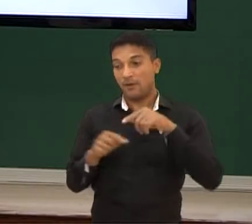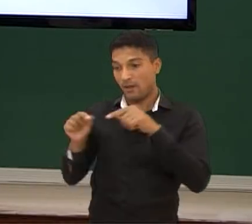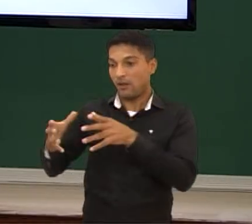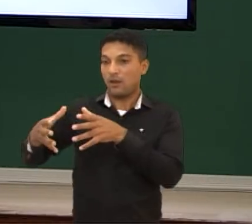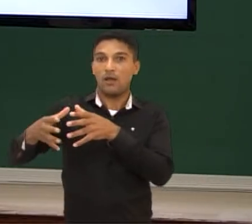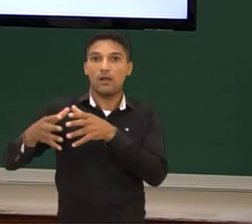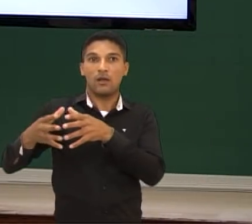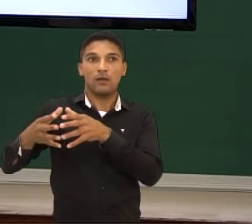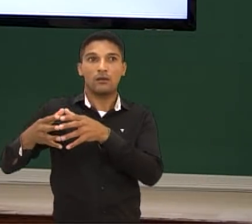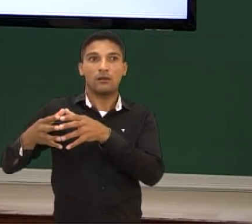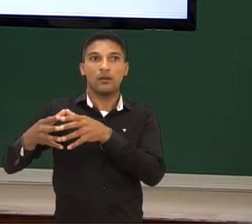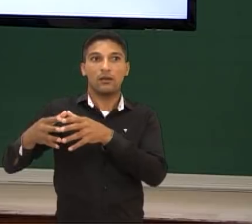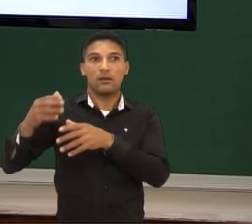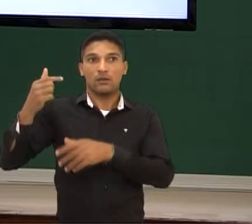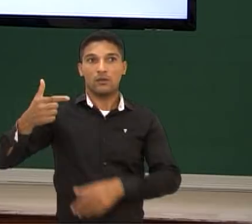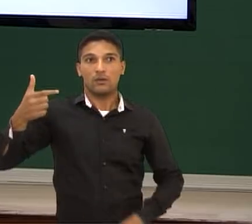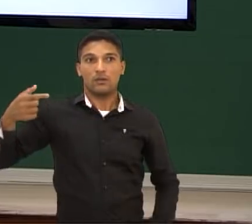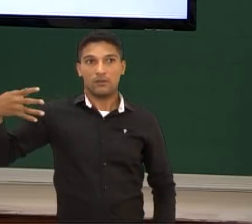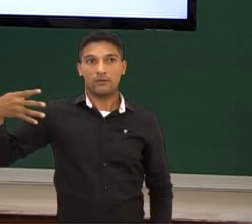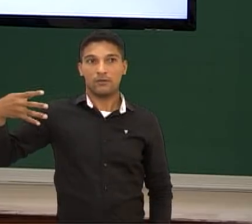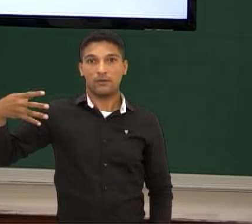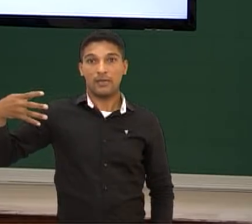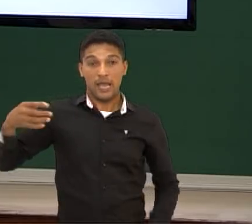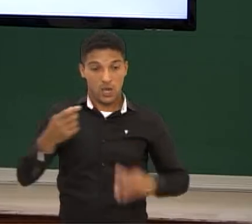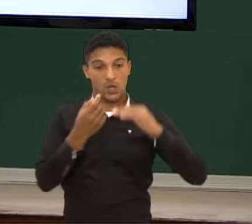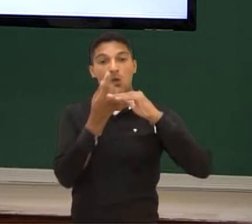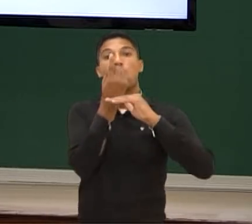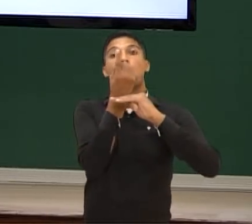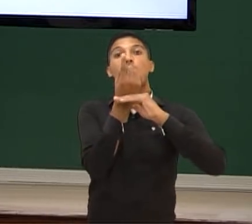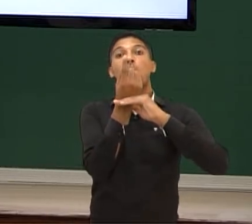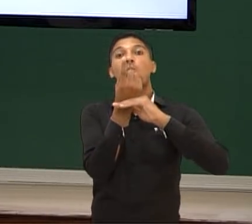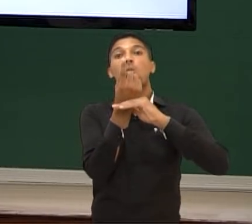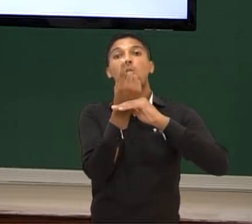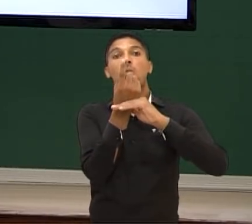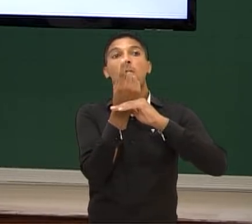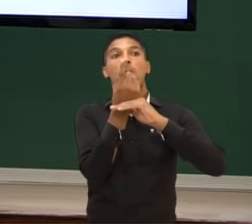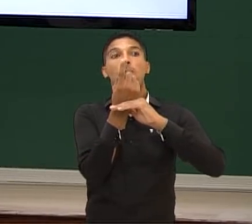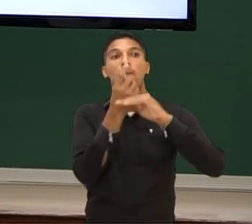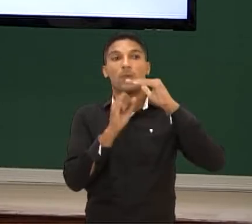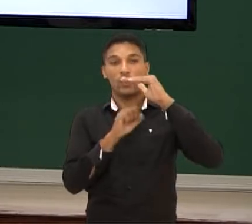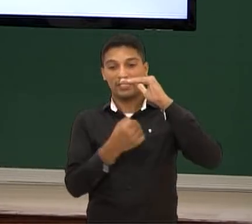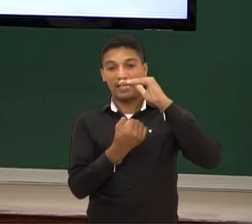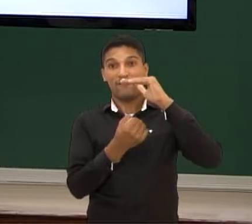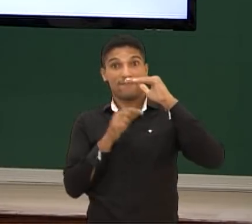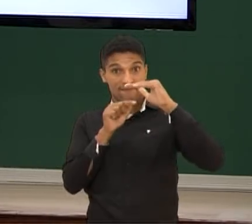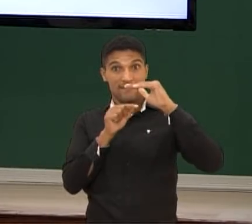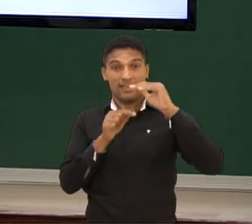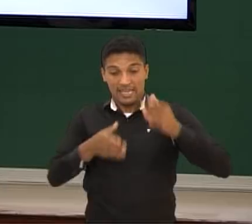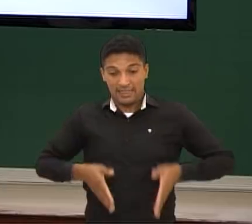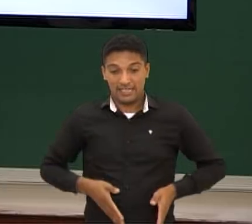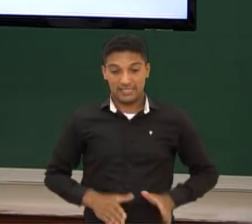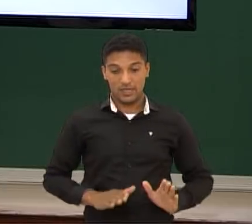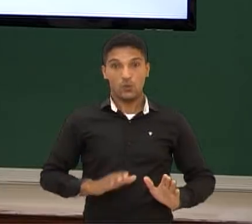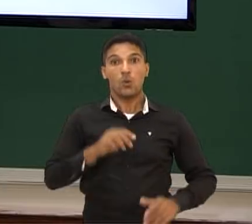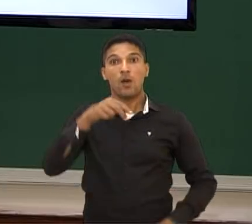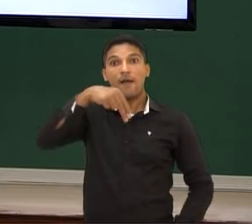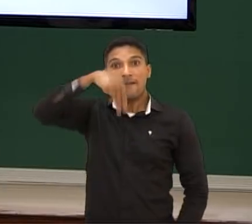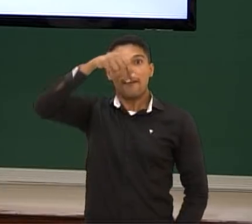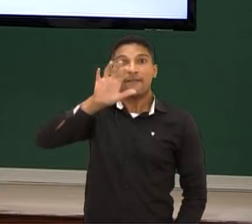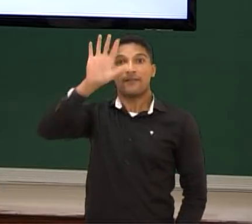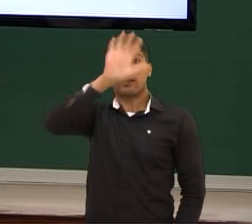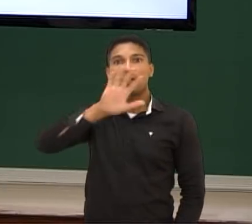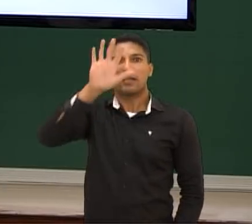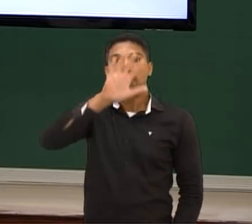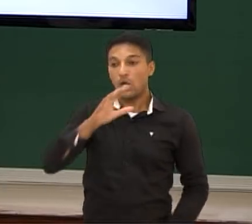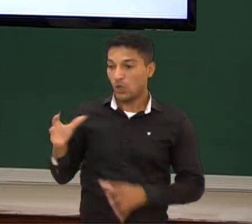certo? Nasceram, né, na região nordeste. Quantas pessoas nasceram na região nordeste? Vamos pensar? Calculem